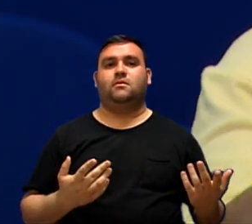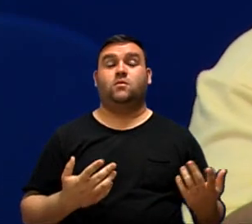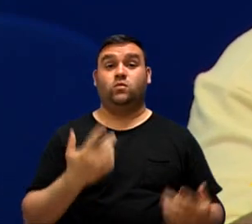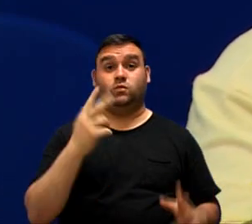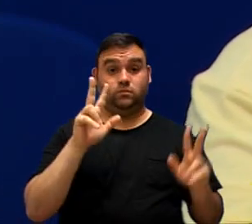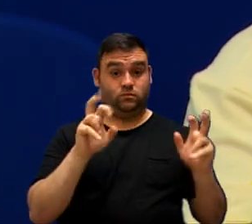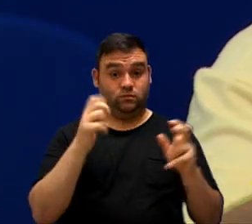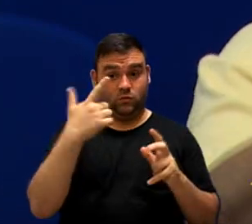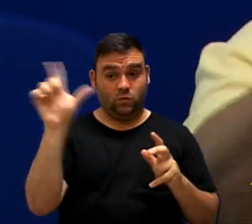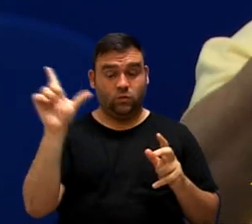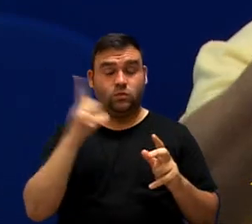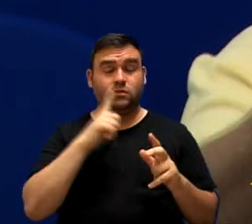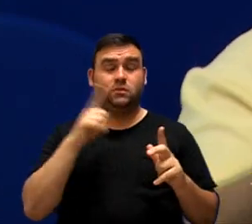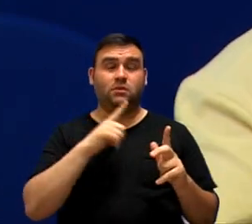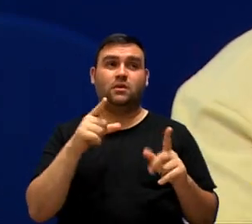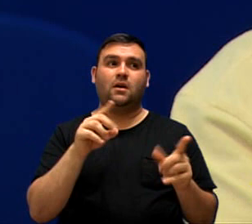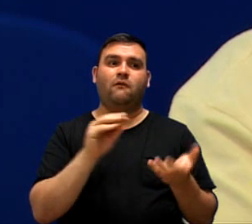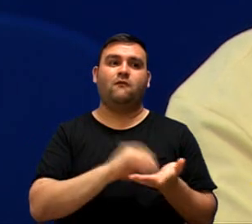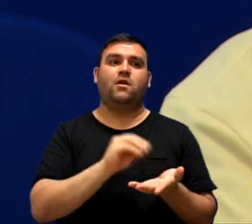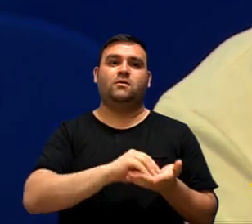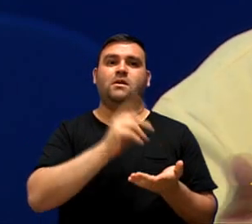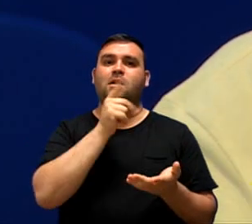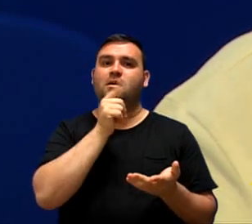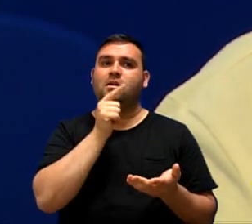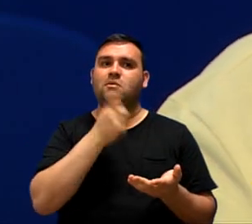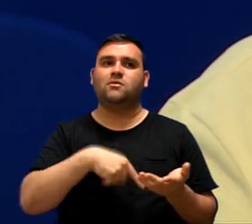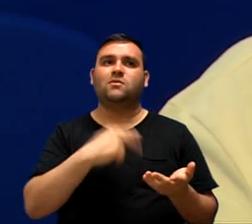Outro assunto, nós estamos com falta d'água,